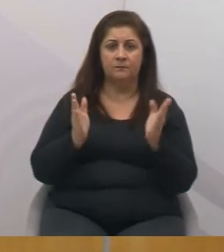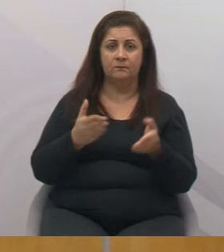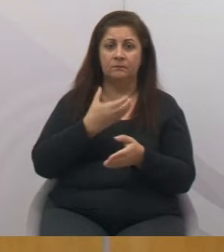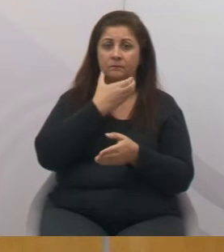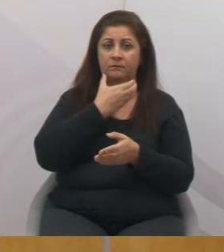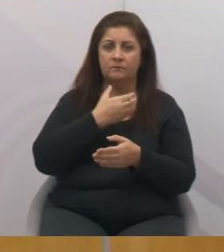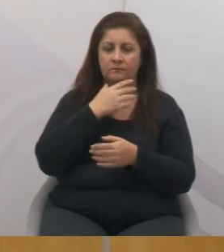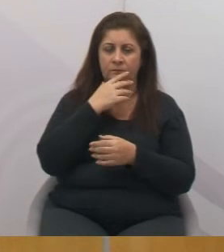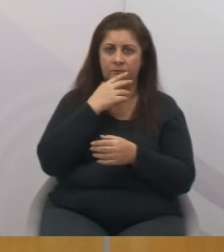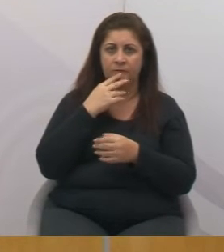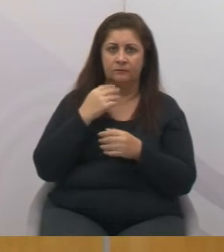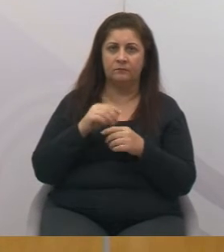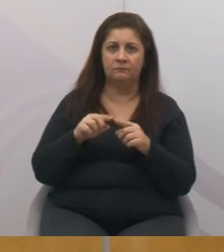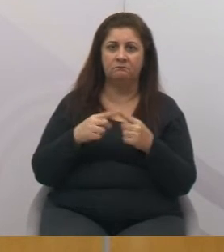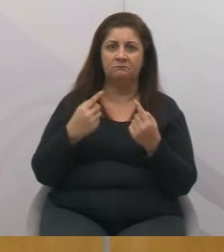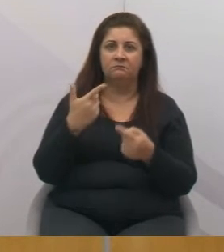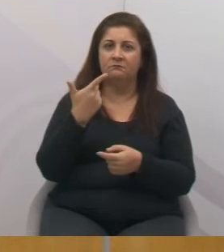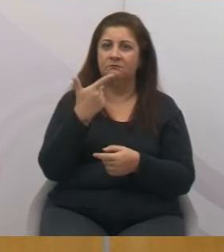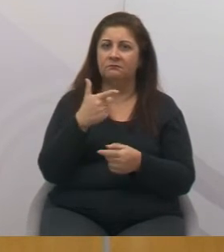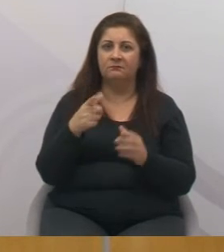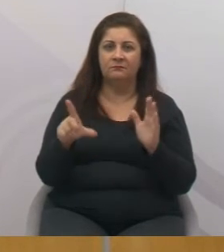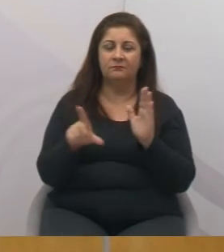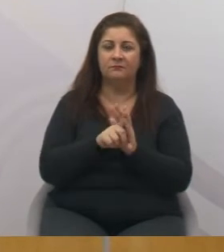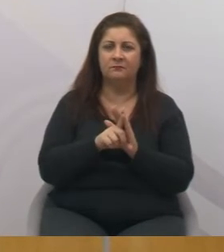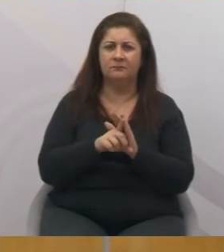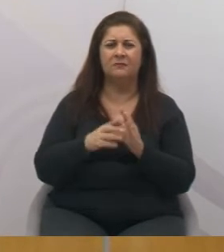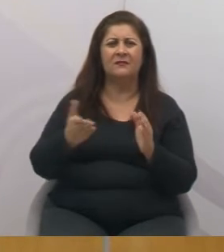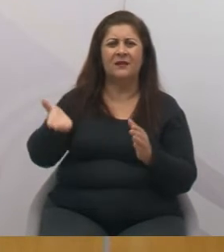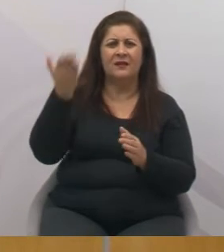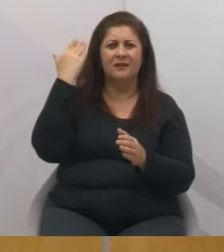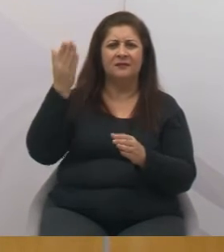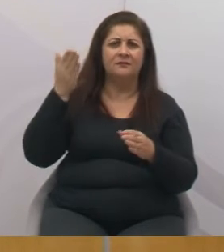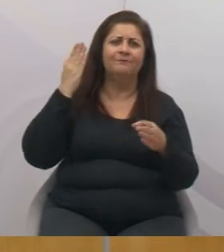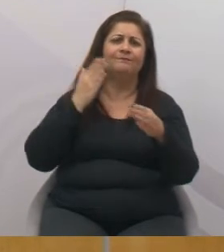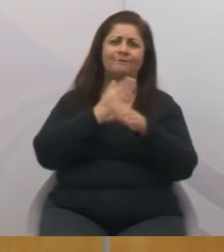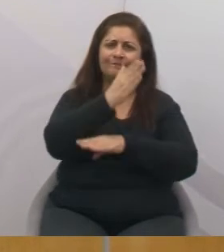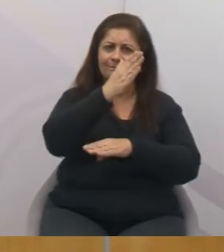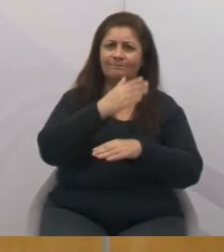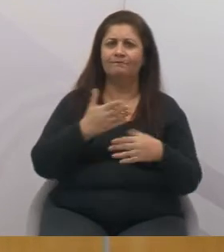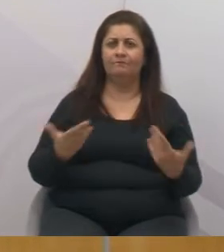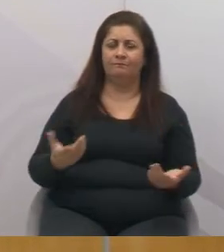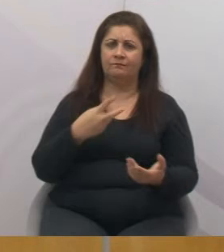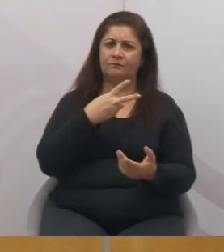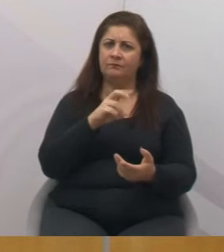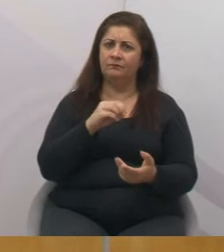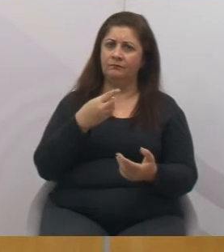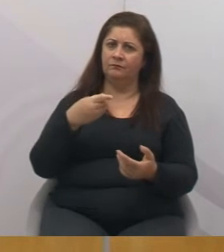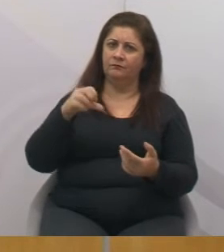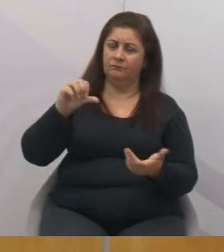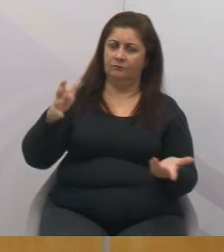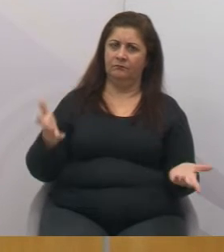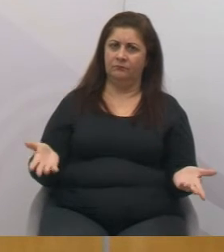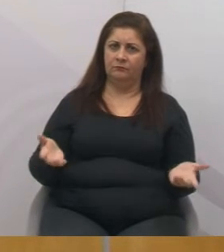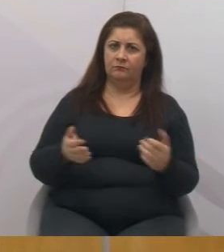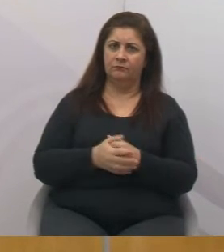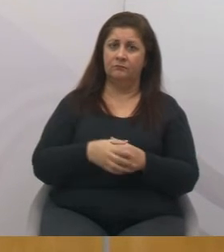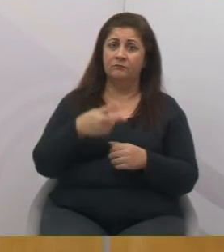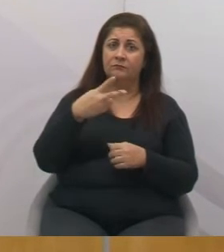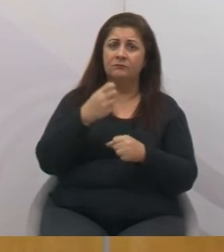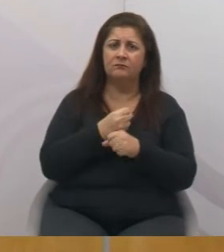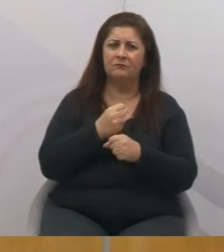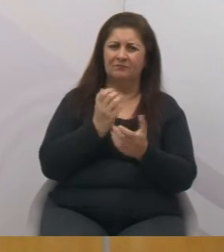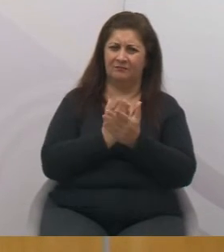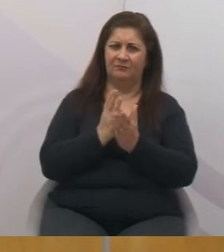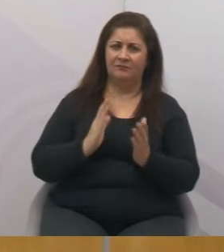E nós não temos a lei que nós aprovamos em 2019, habilitada, 2 anos